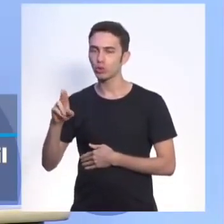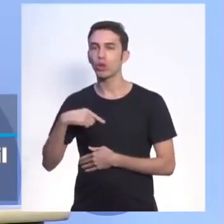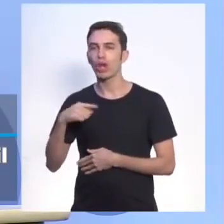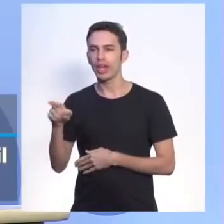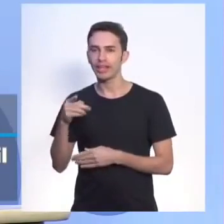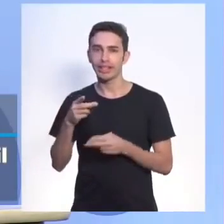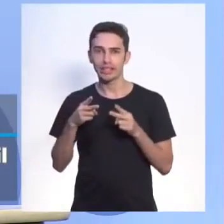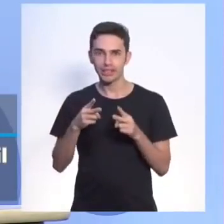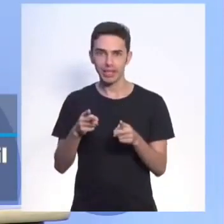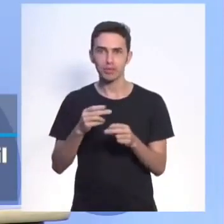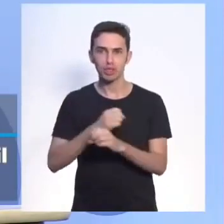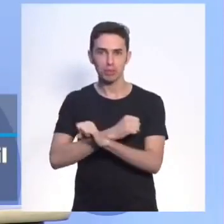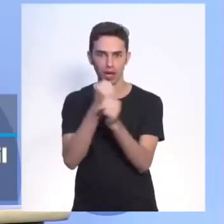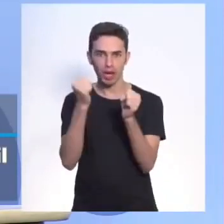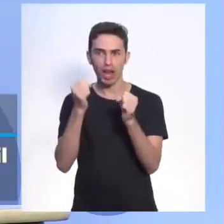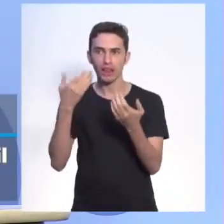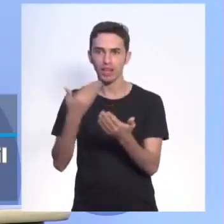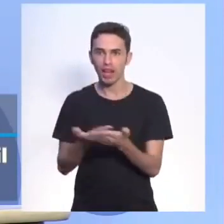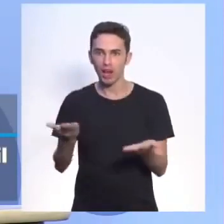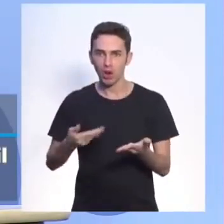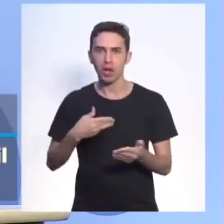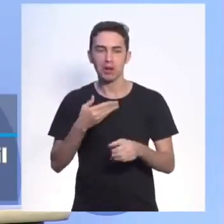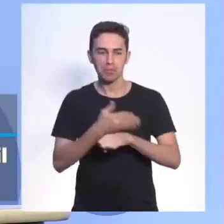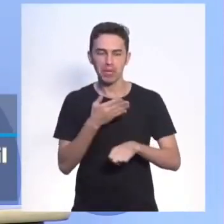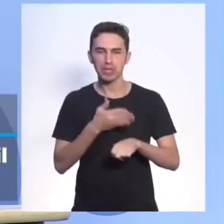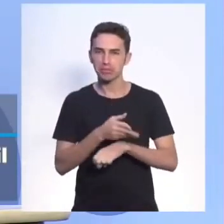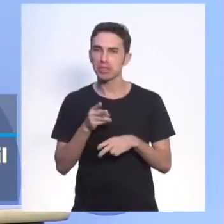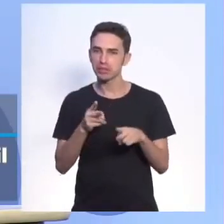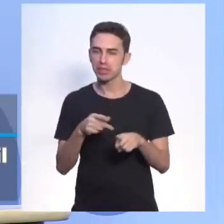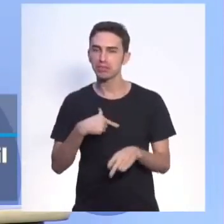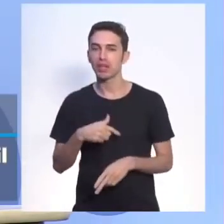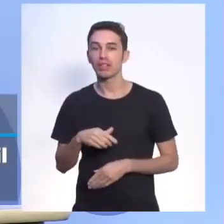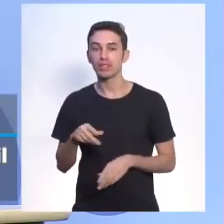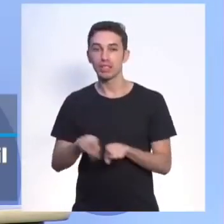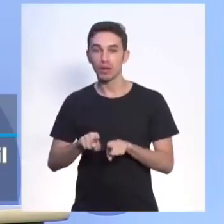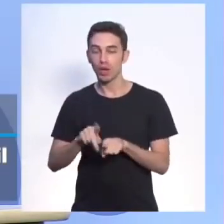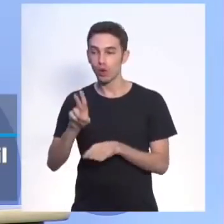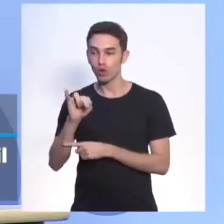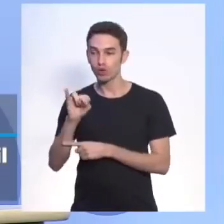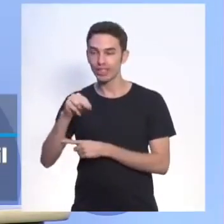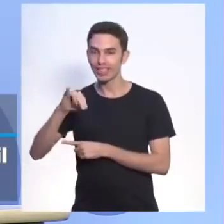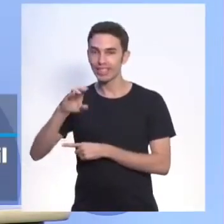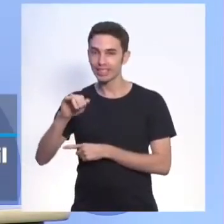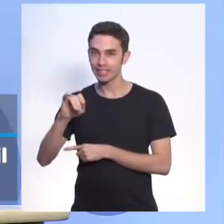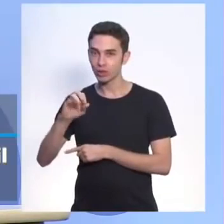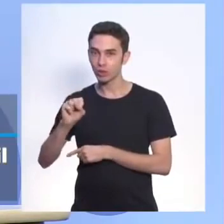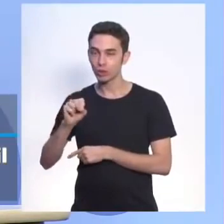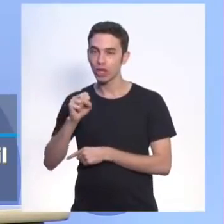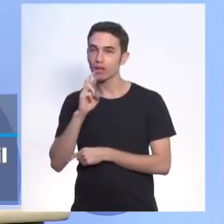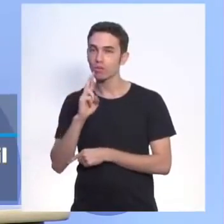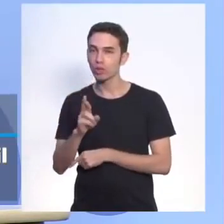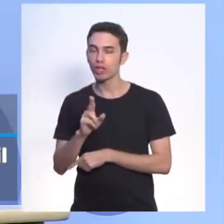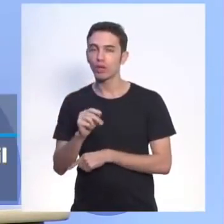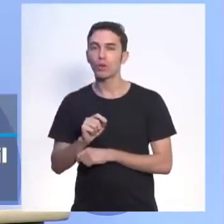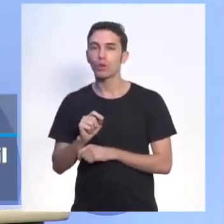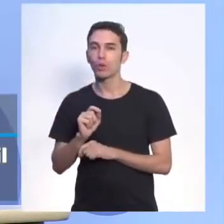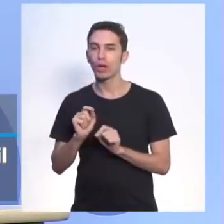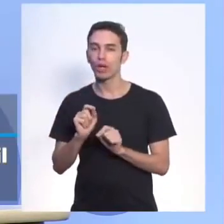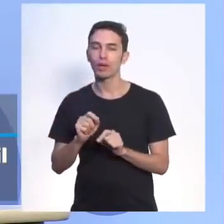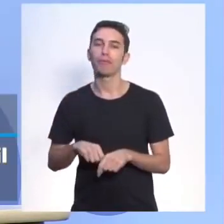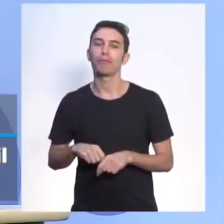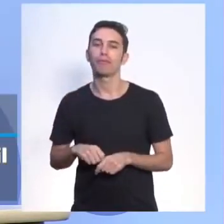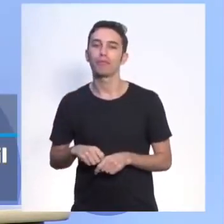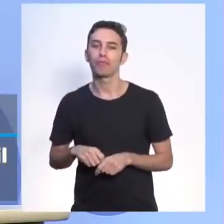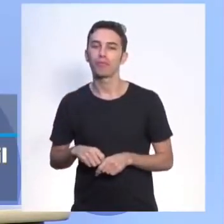Hélio, muito legal pela sua participação. Ele diz, o Vinícius, né, ele transcreve a resposta do Vinícius, que ele